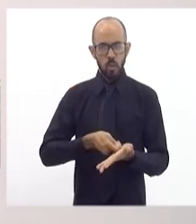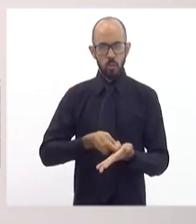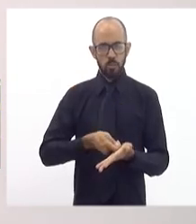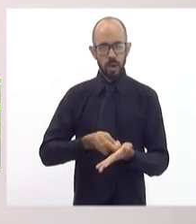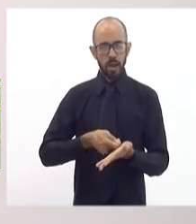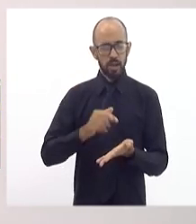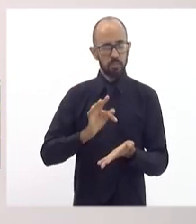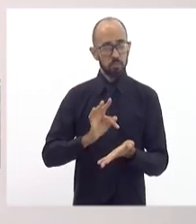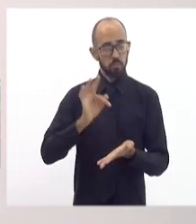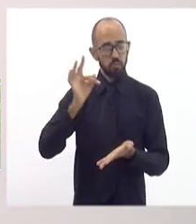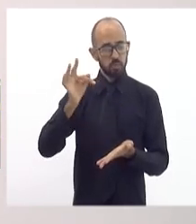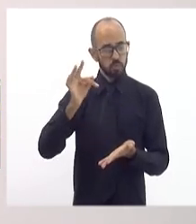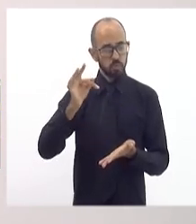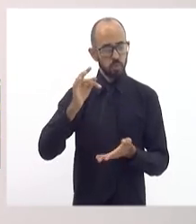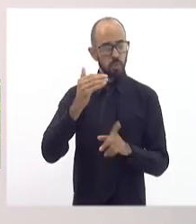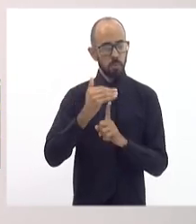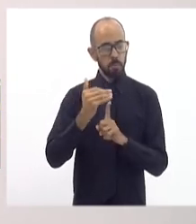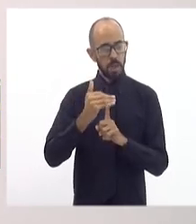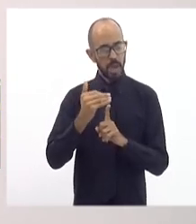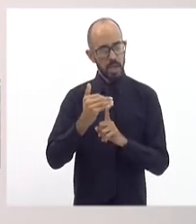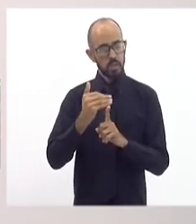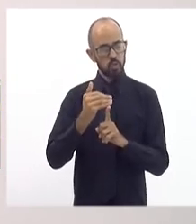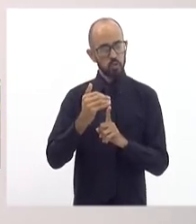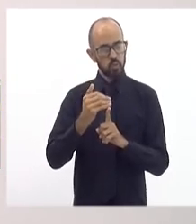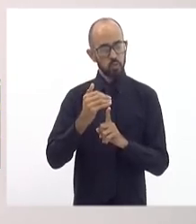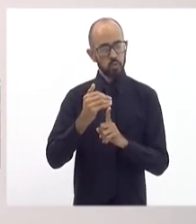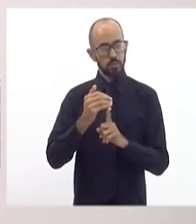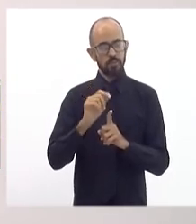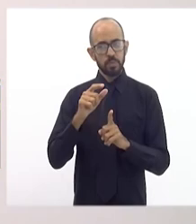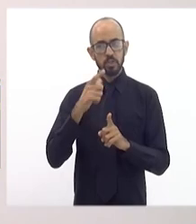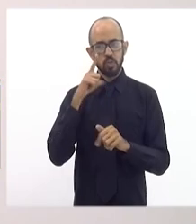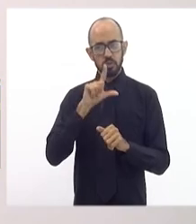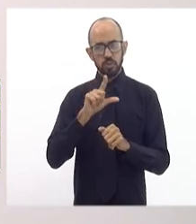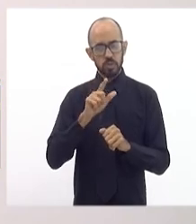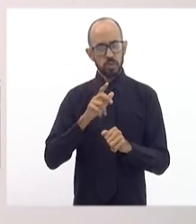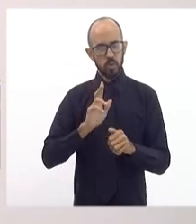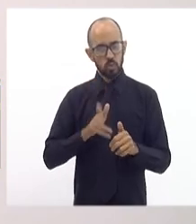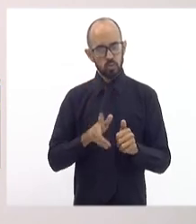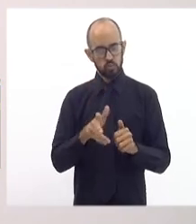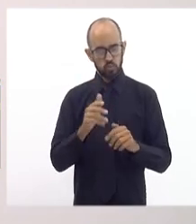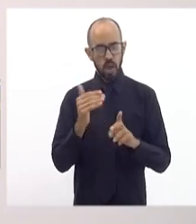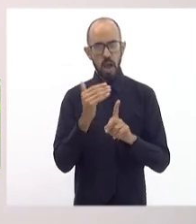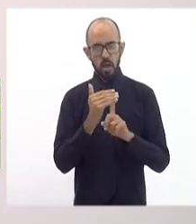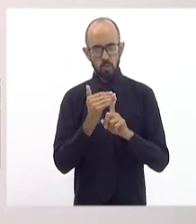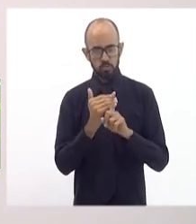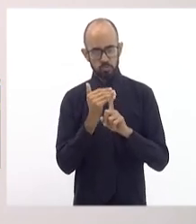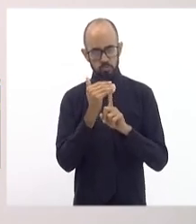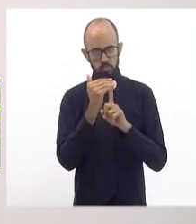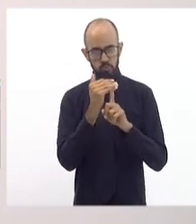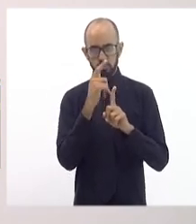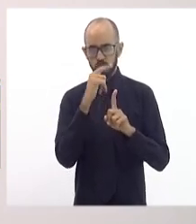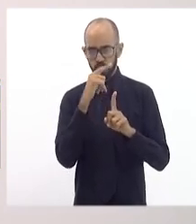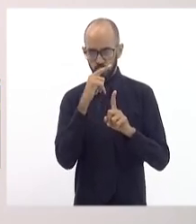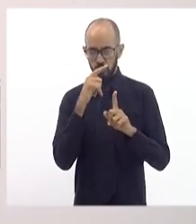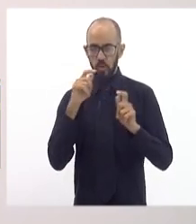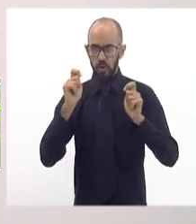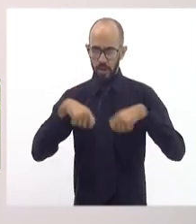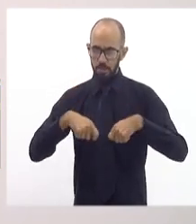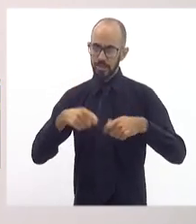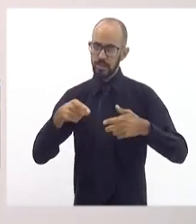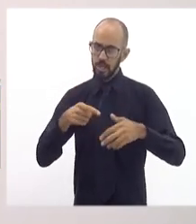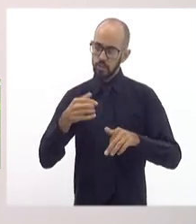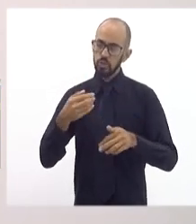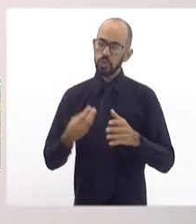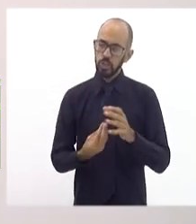médio-longo prazo manter o nível dos reservatórios em tamanho satisfatório para que o nosso energia não